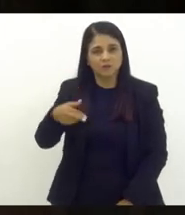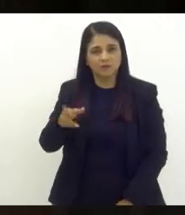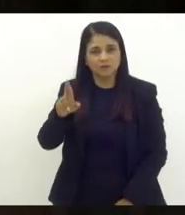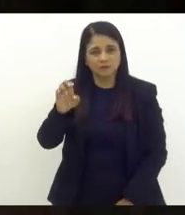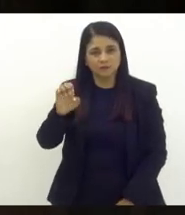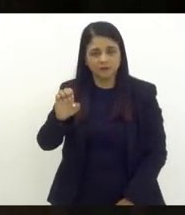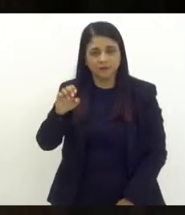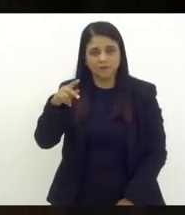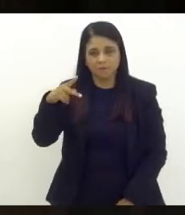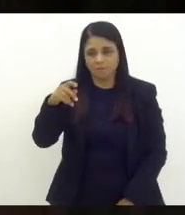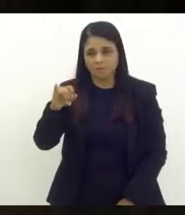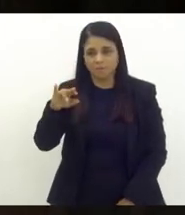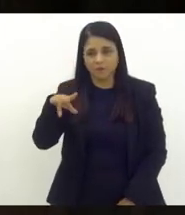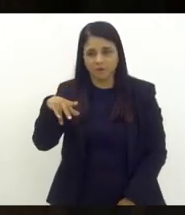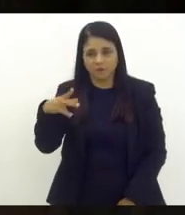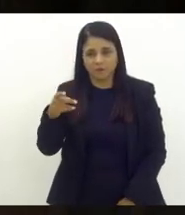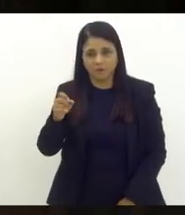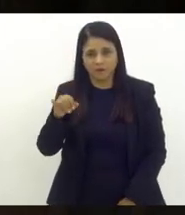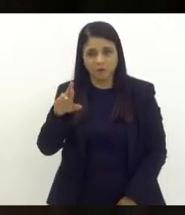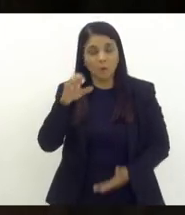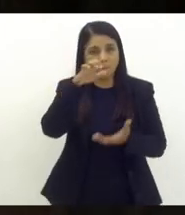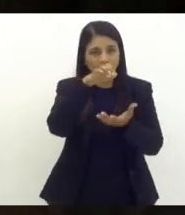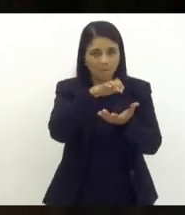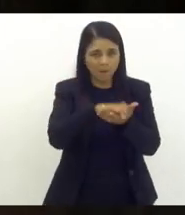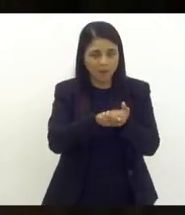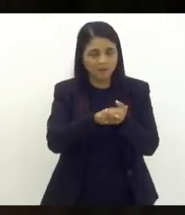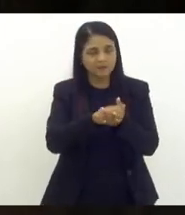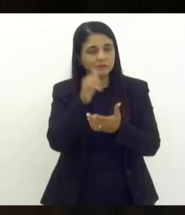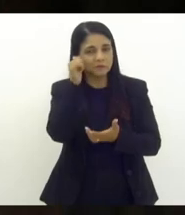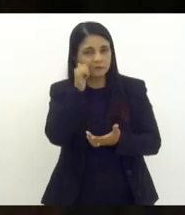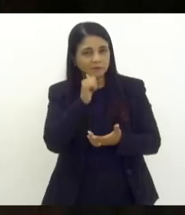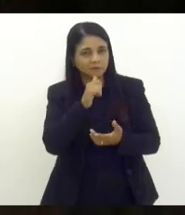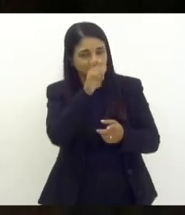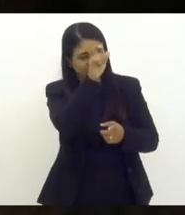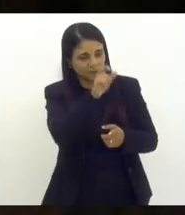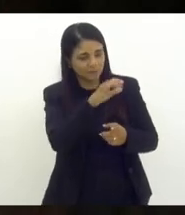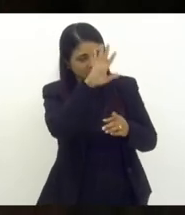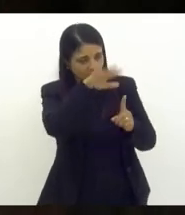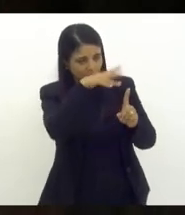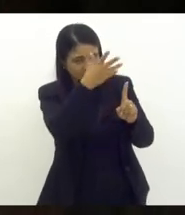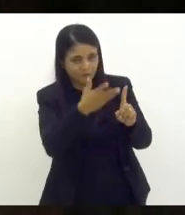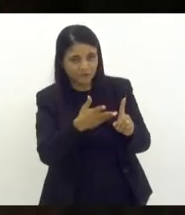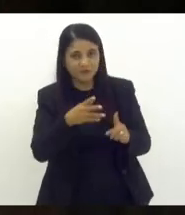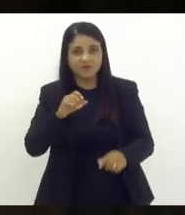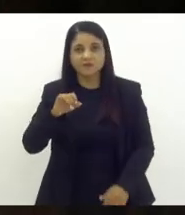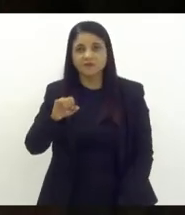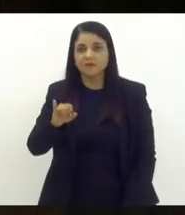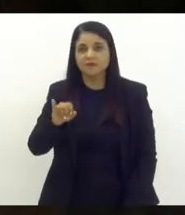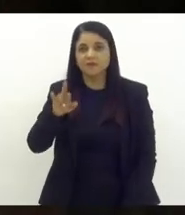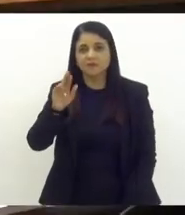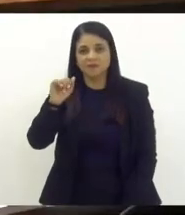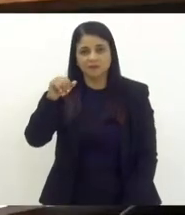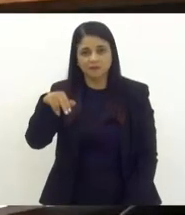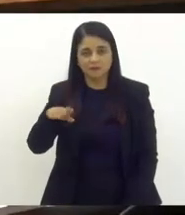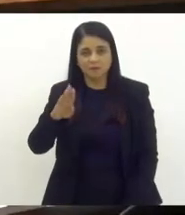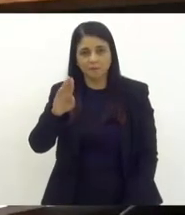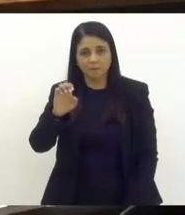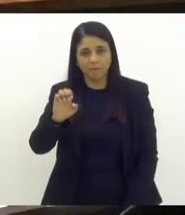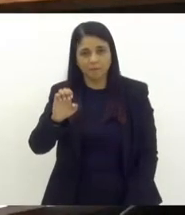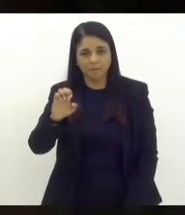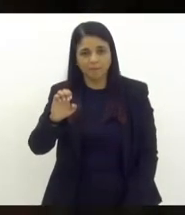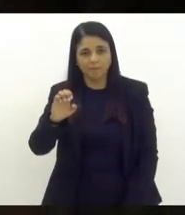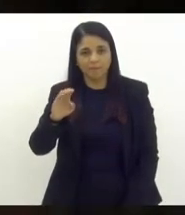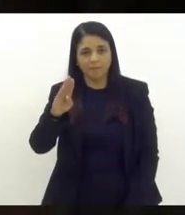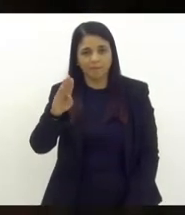marido da homenageada Iran Becker filho da homenageada